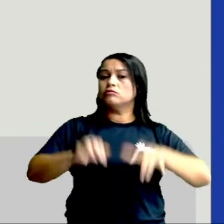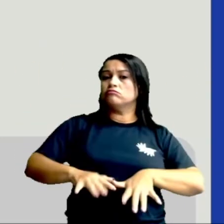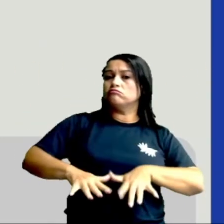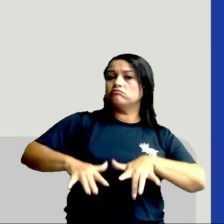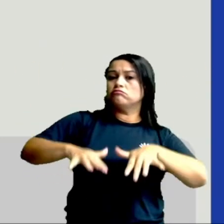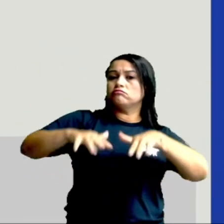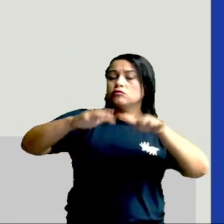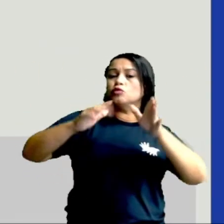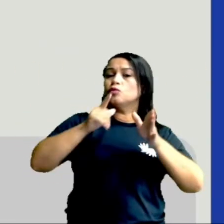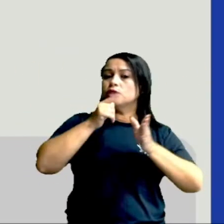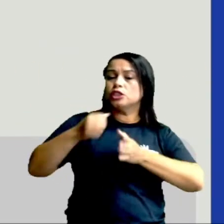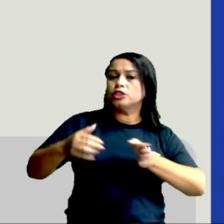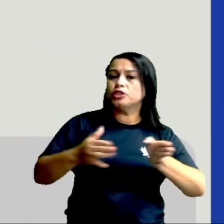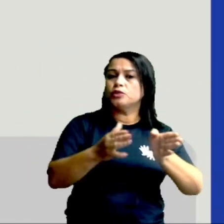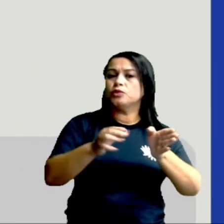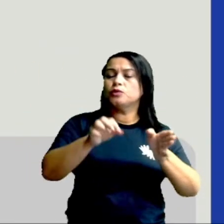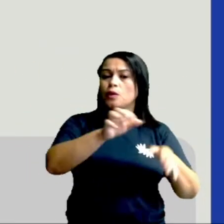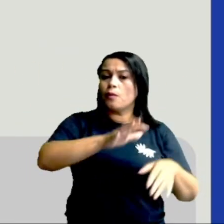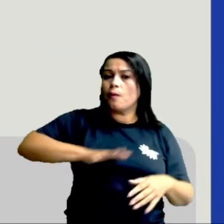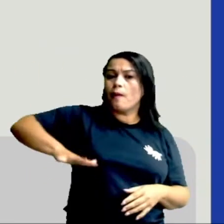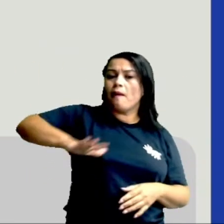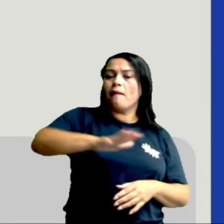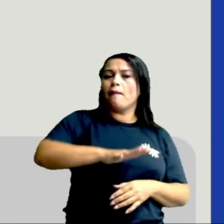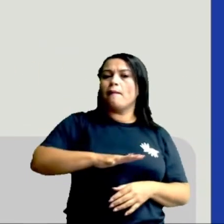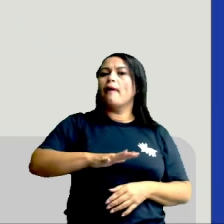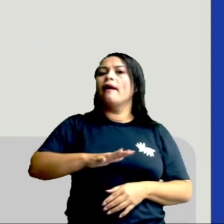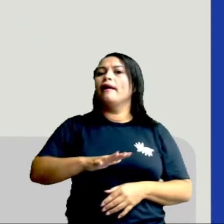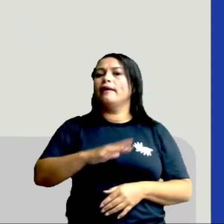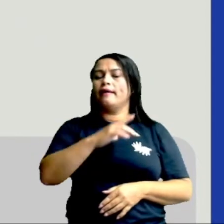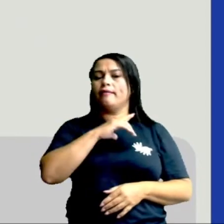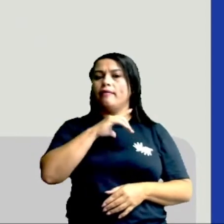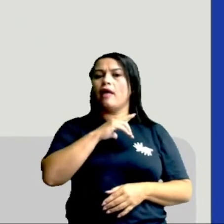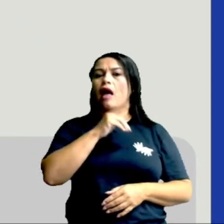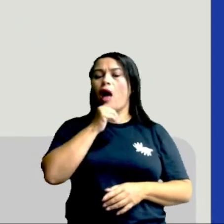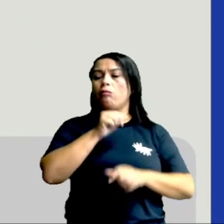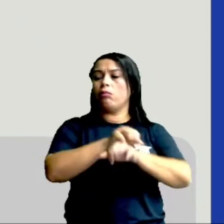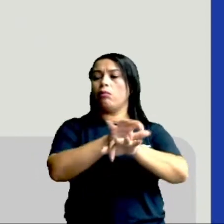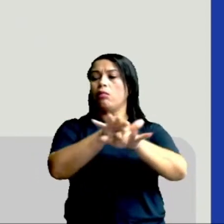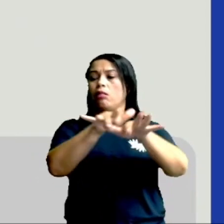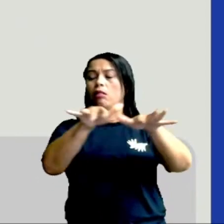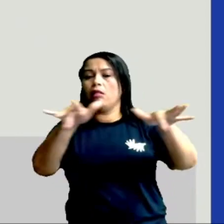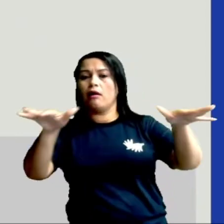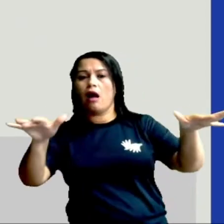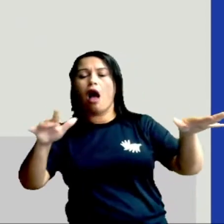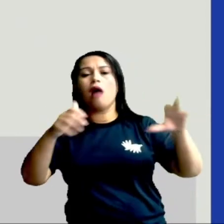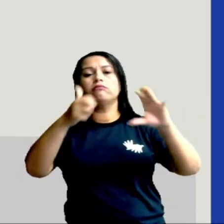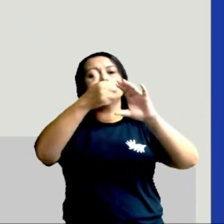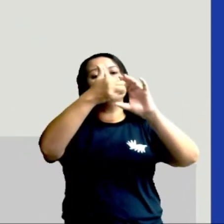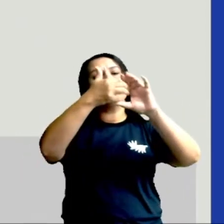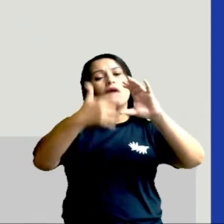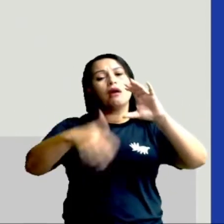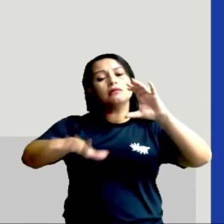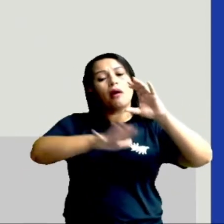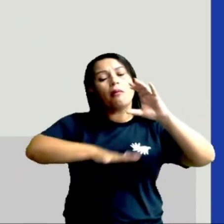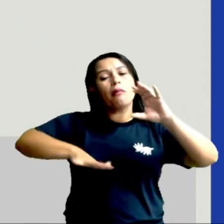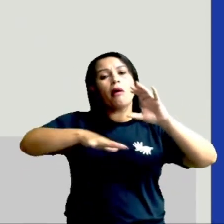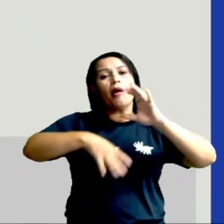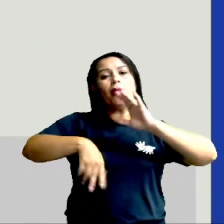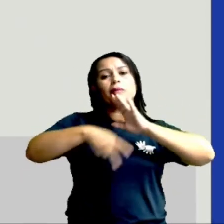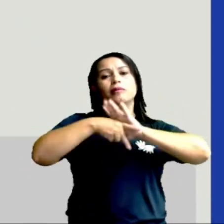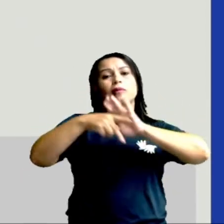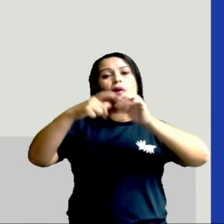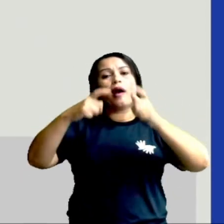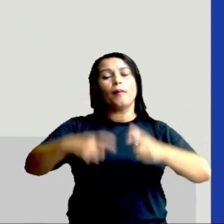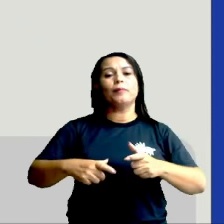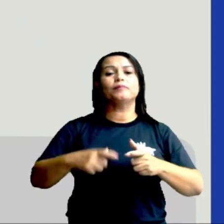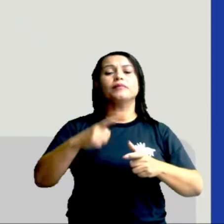rios, a maior parte das áreas do local alaga, originando-se o ambiente característico da região.